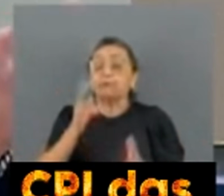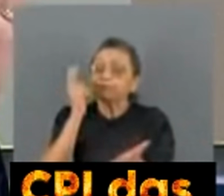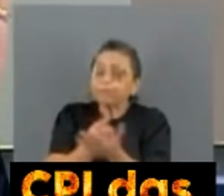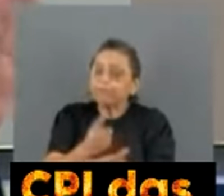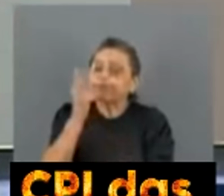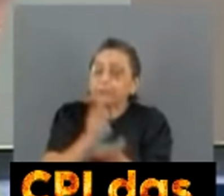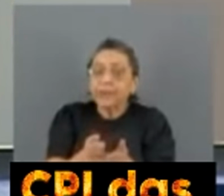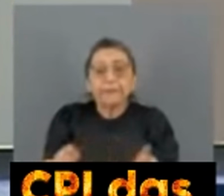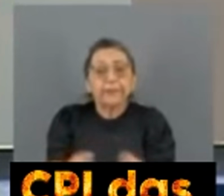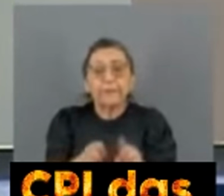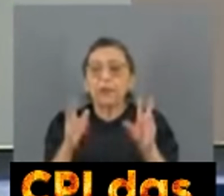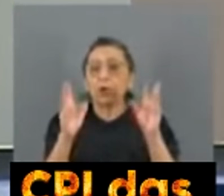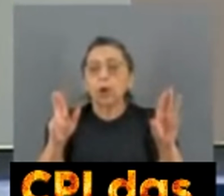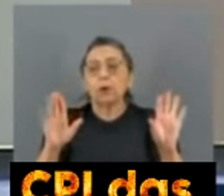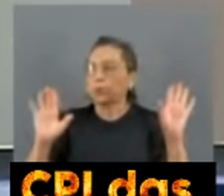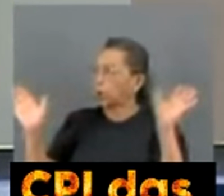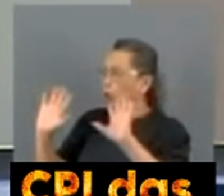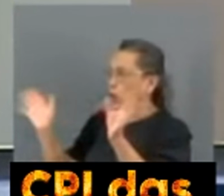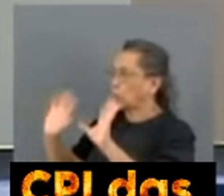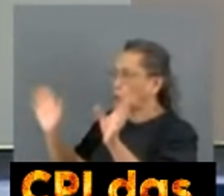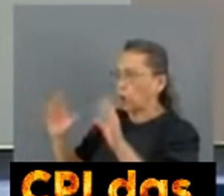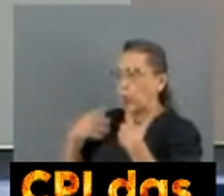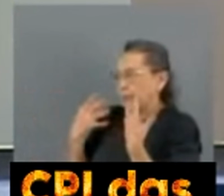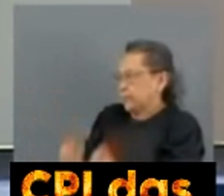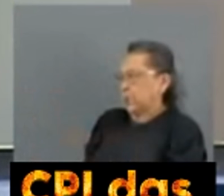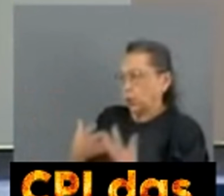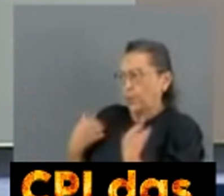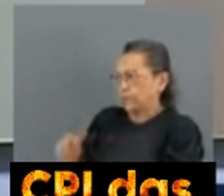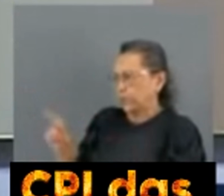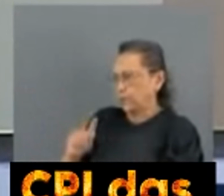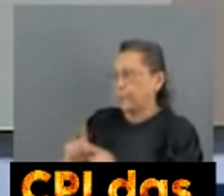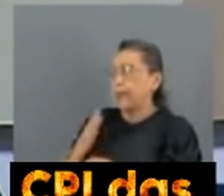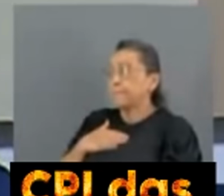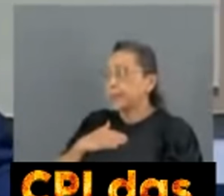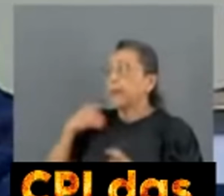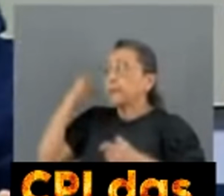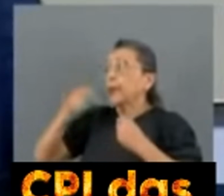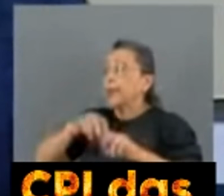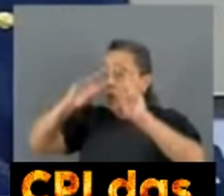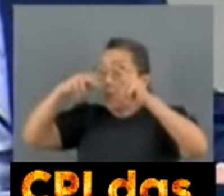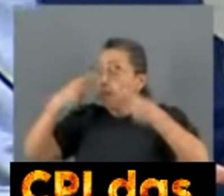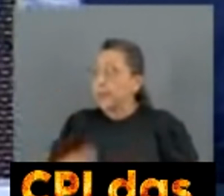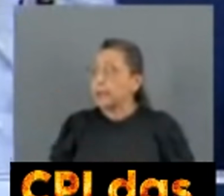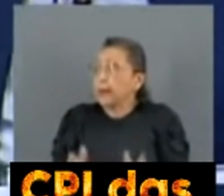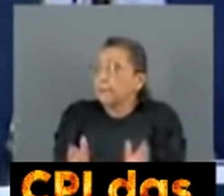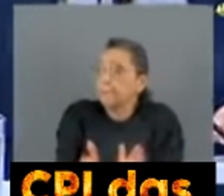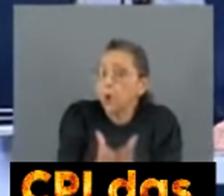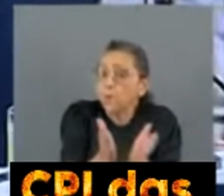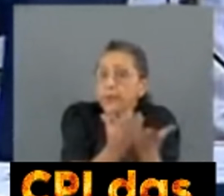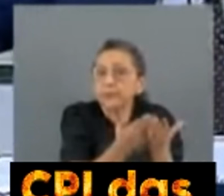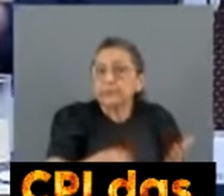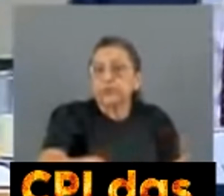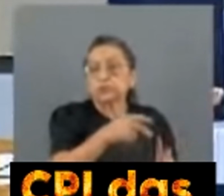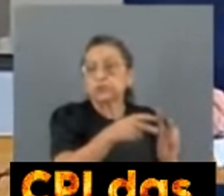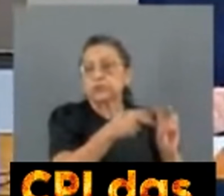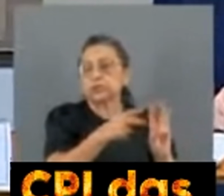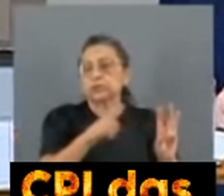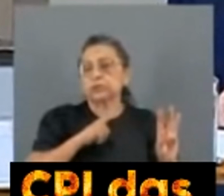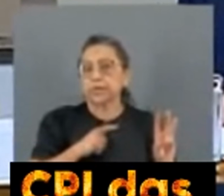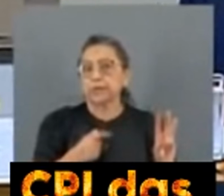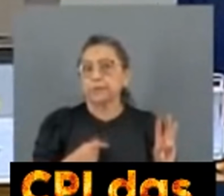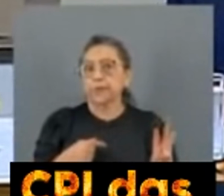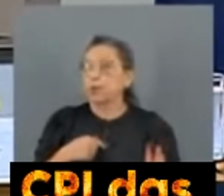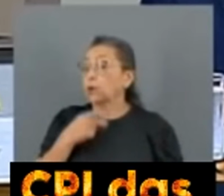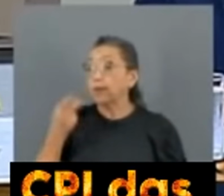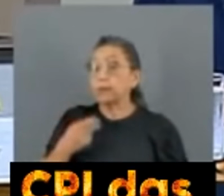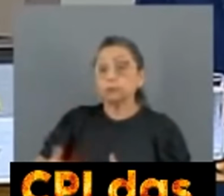vou permitir que a senhora faça isso comigo, não. O meu sempre é a preocupação do ser humano, da pobreza, da miséria que os índios colocam. E nós não